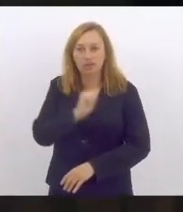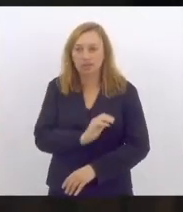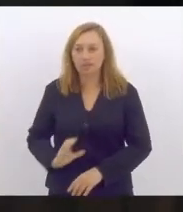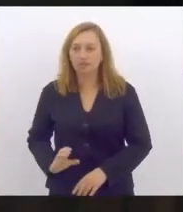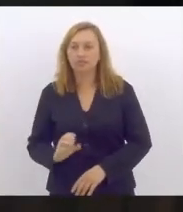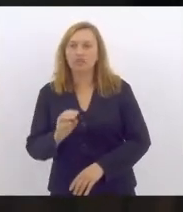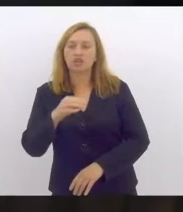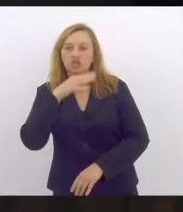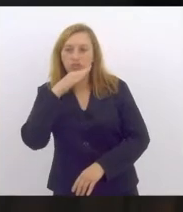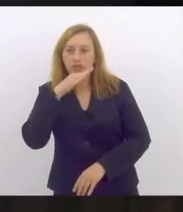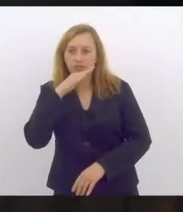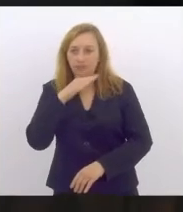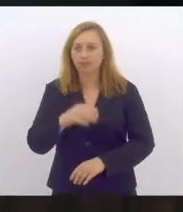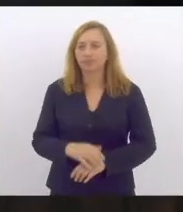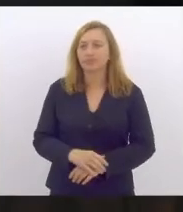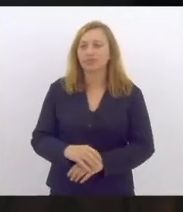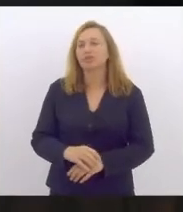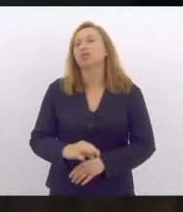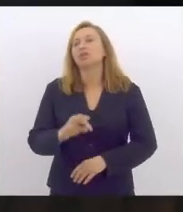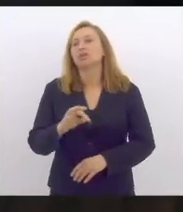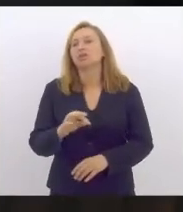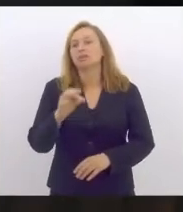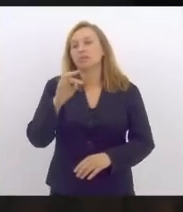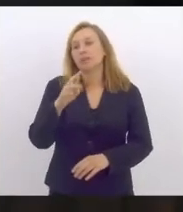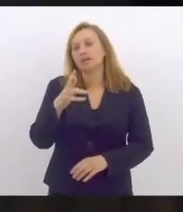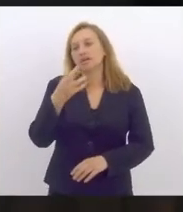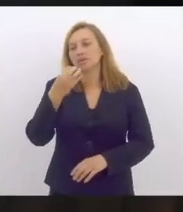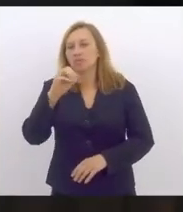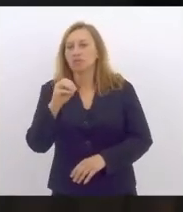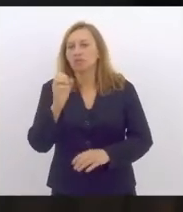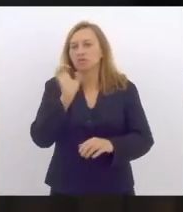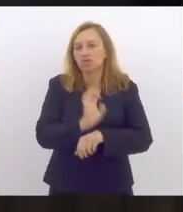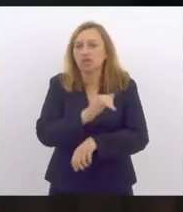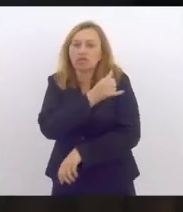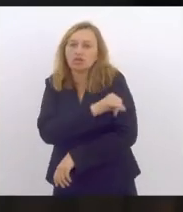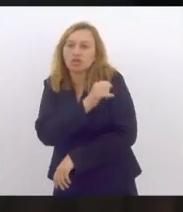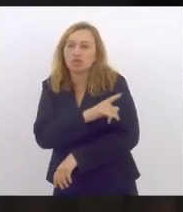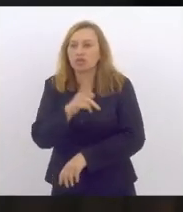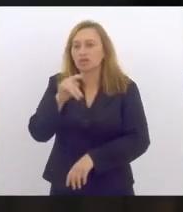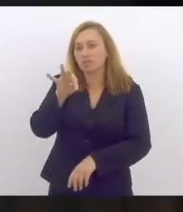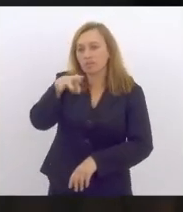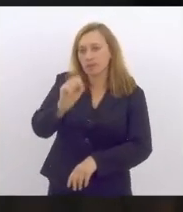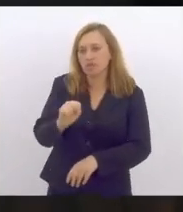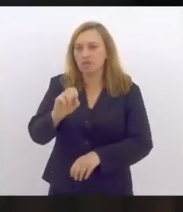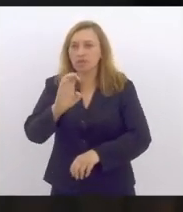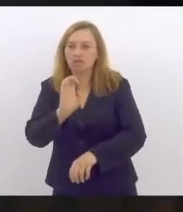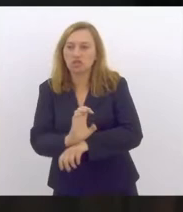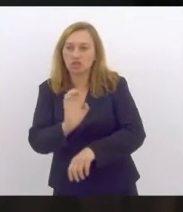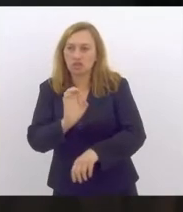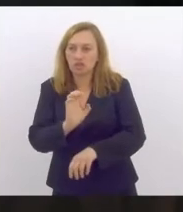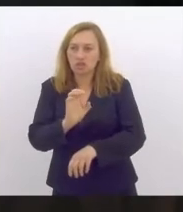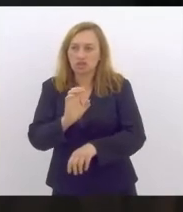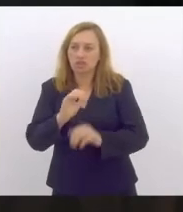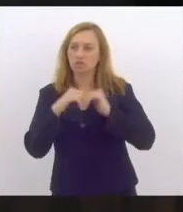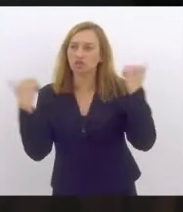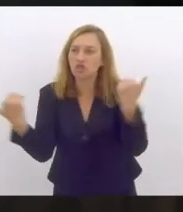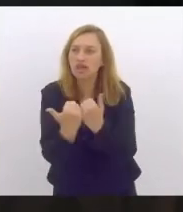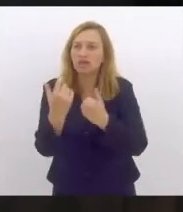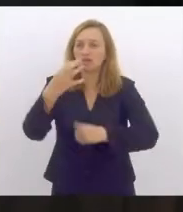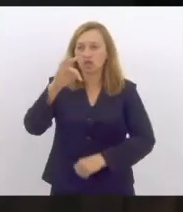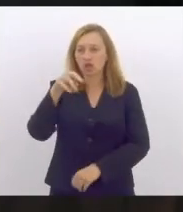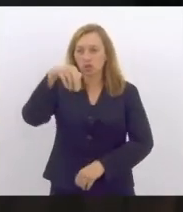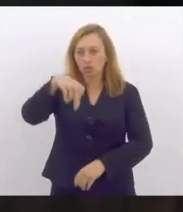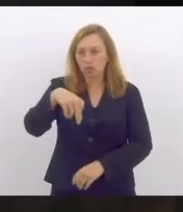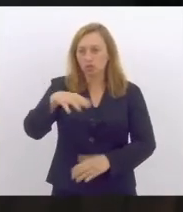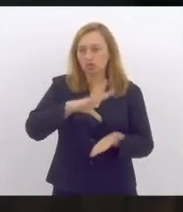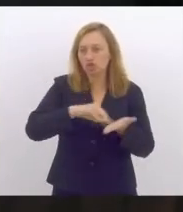Chiquinho da Mangueira, que dispõe sobre o tombamento como patrimônio do Estado do Rio de Janeiro, a pista de atletismo do Estado Nilton Santos.